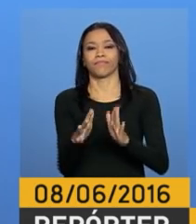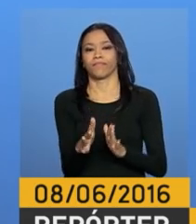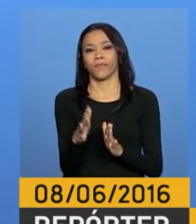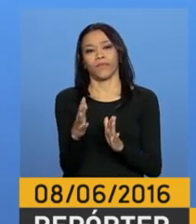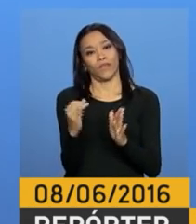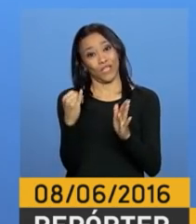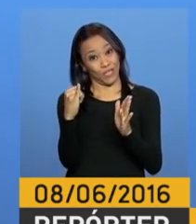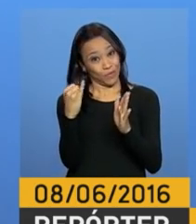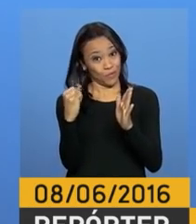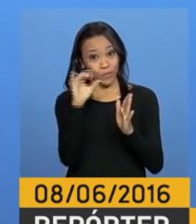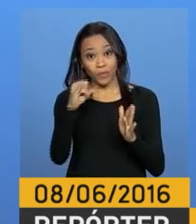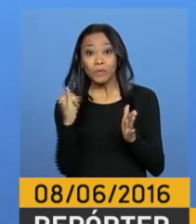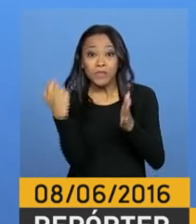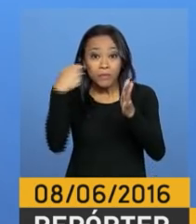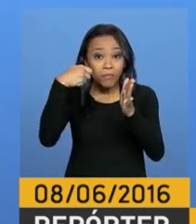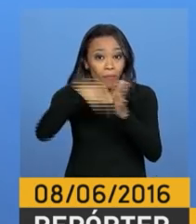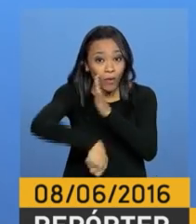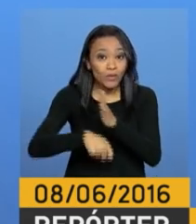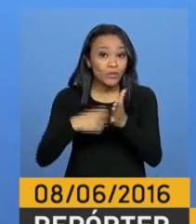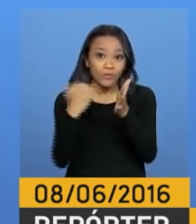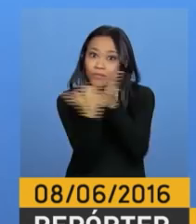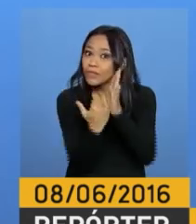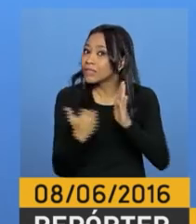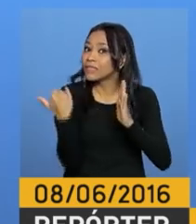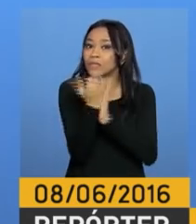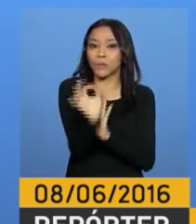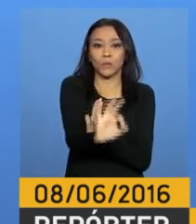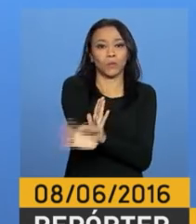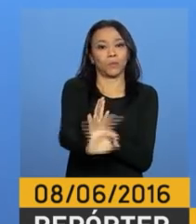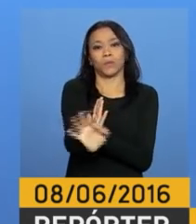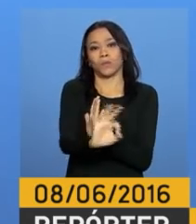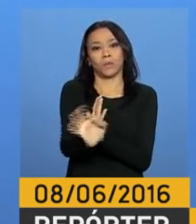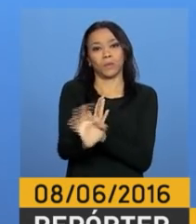não sejam aumentados é necessário que